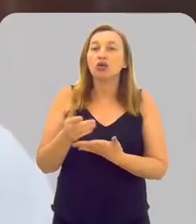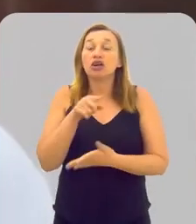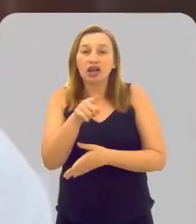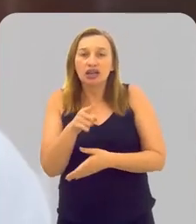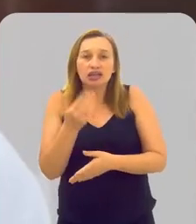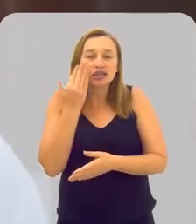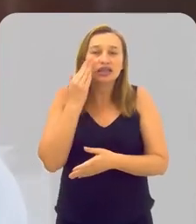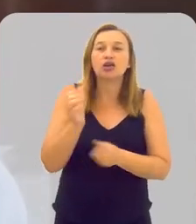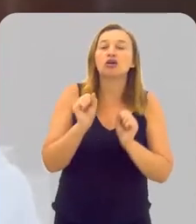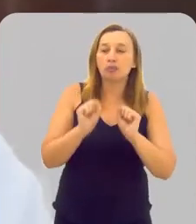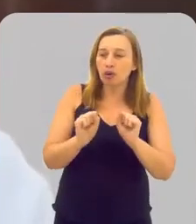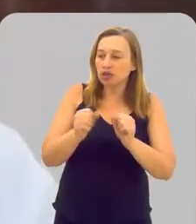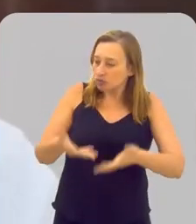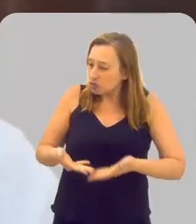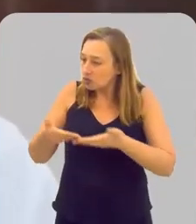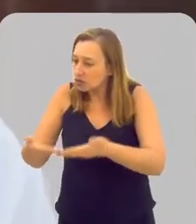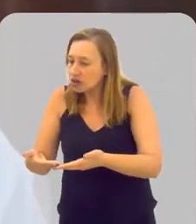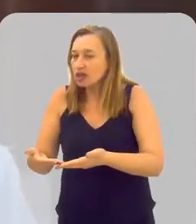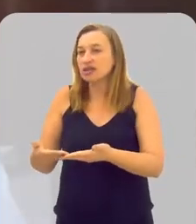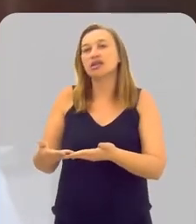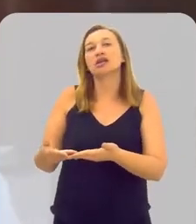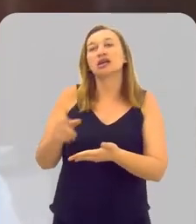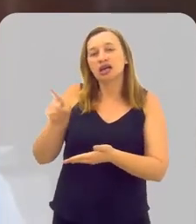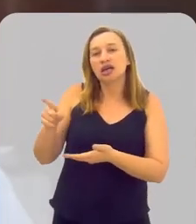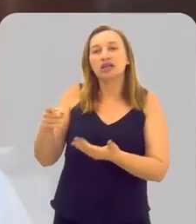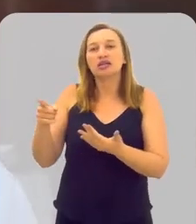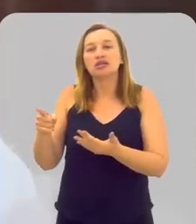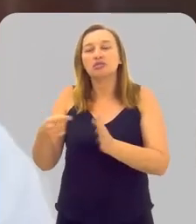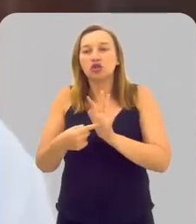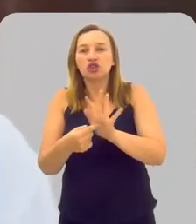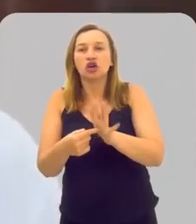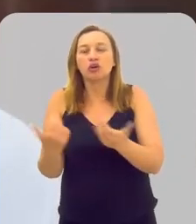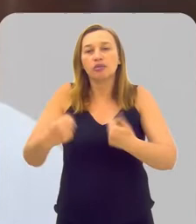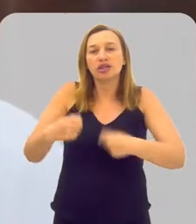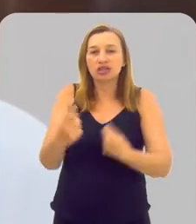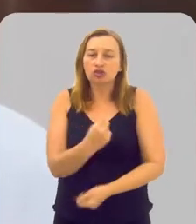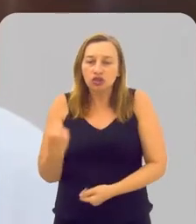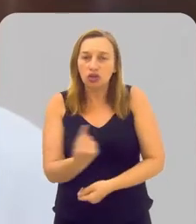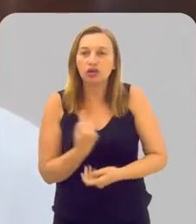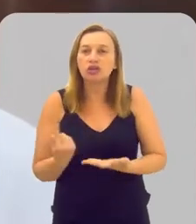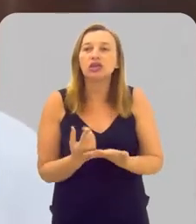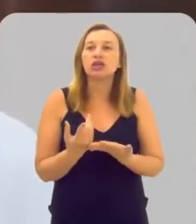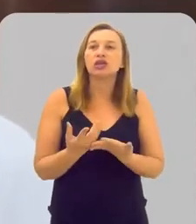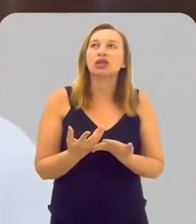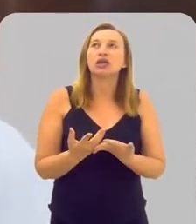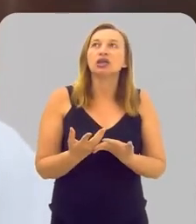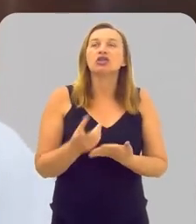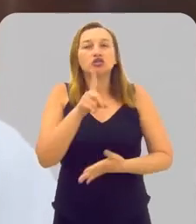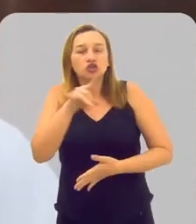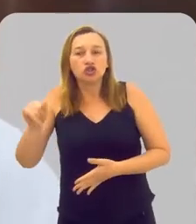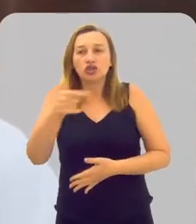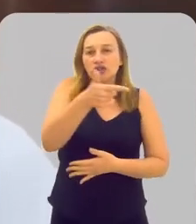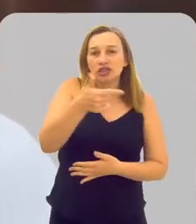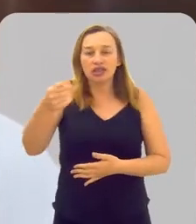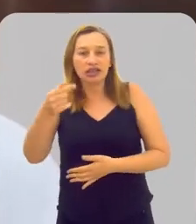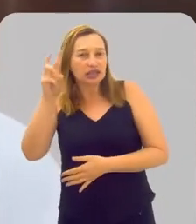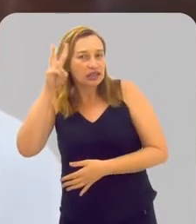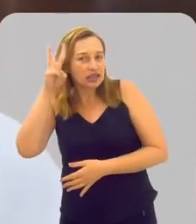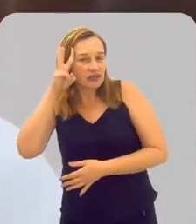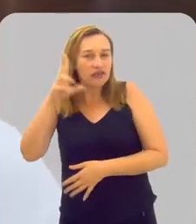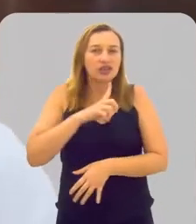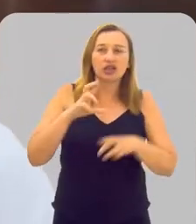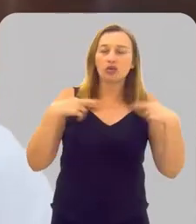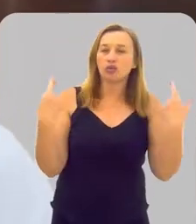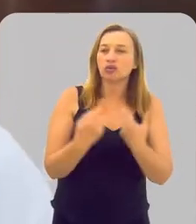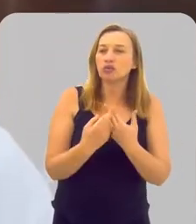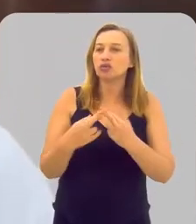que que eles entenderem o que que a gente pode fornecer e a gente entender o que que eles precisam da gente. E a gente, no dia 27,